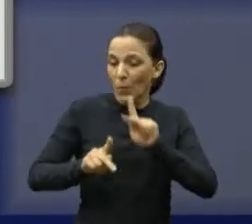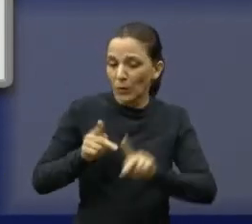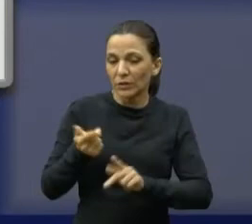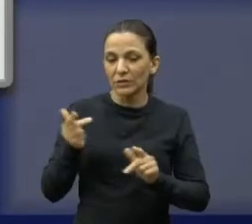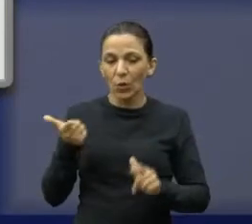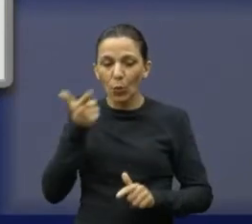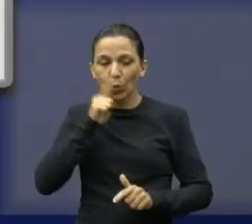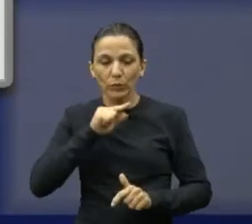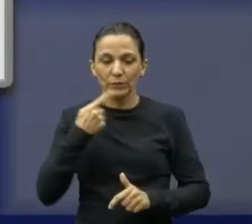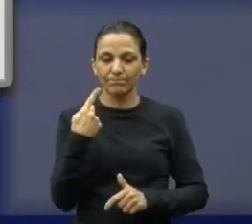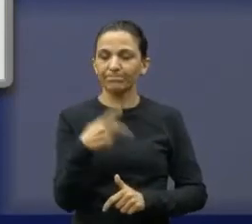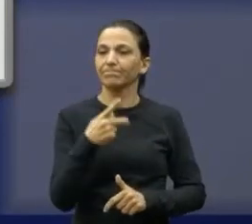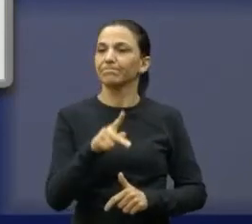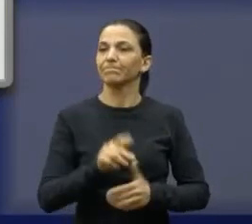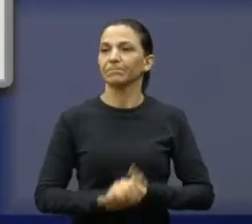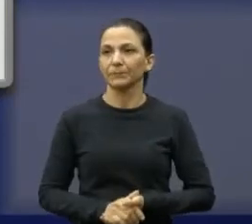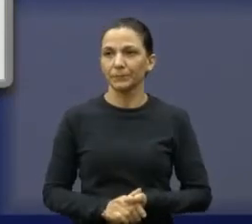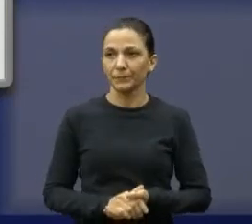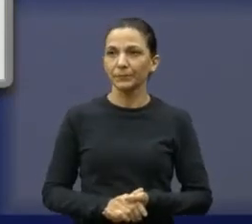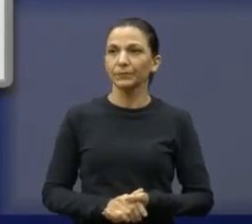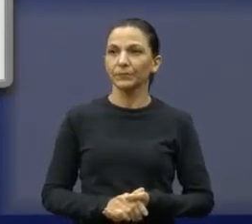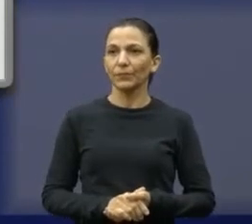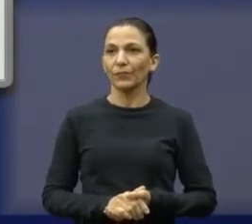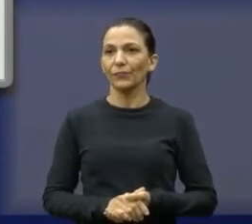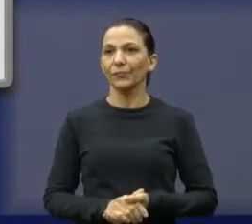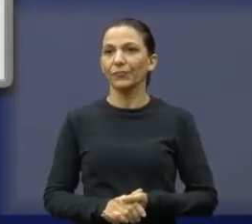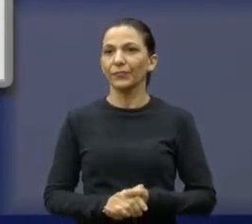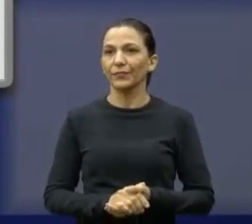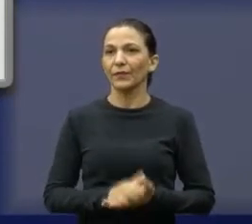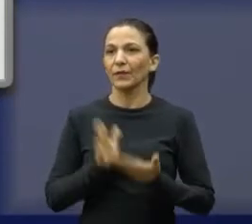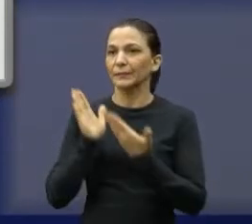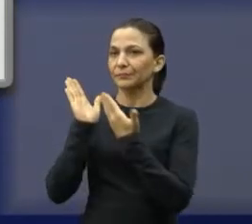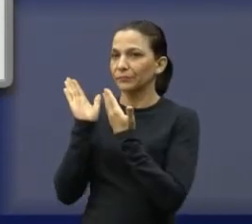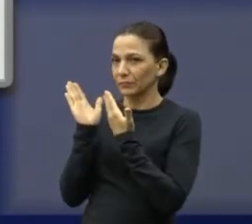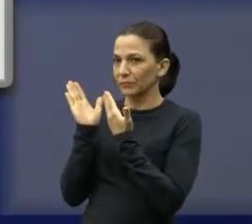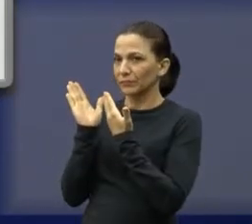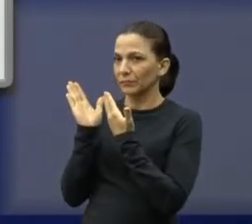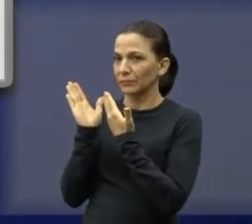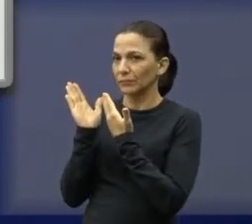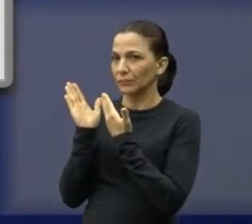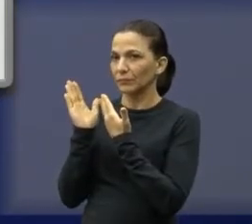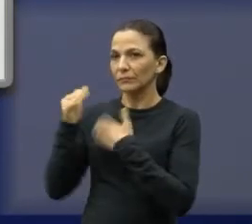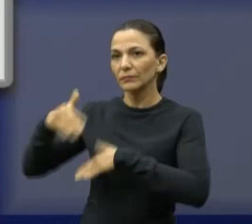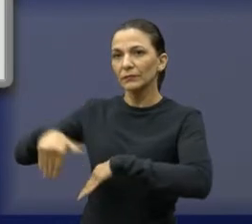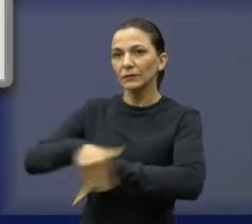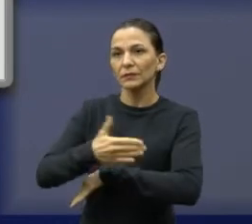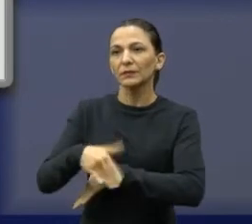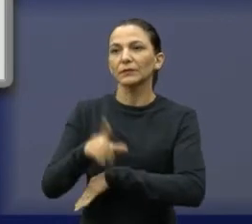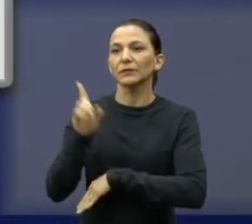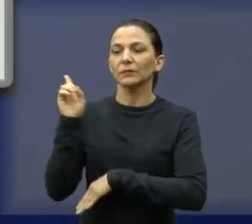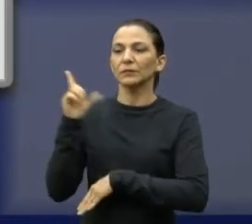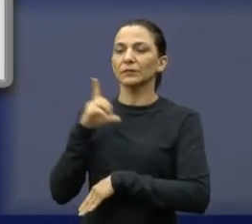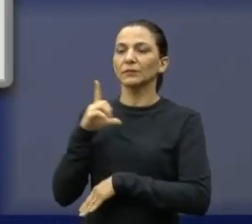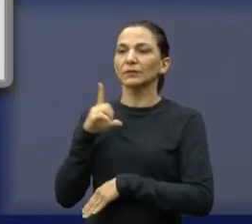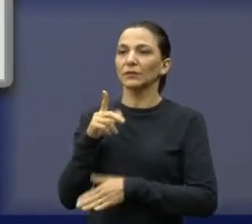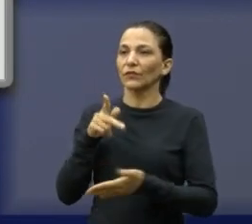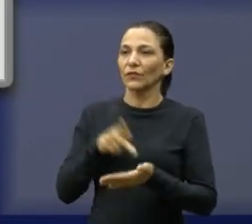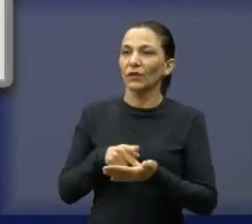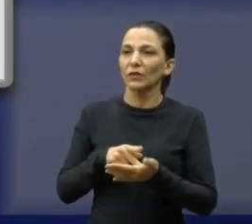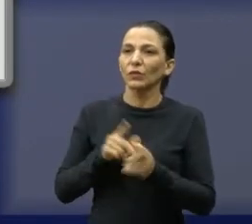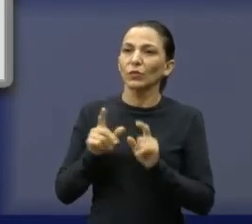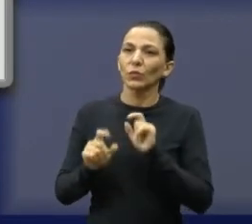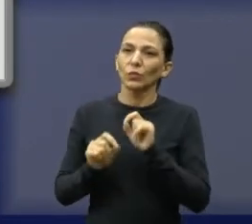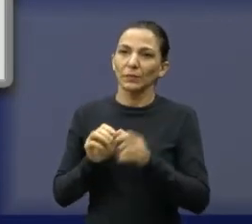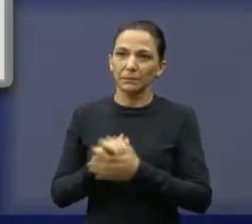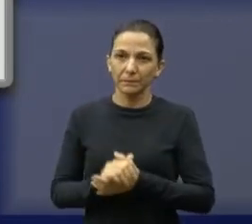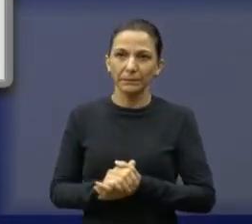atender a população. Agora, o contrário disso, quero passar mais algumas fotos também. Na rua Marechal Deodoro da Fonseca, aí, na realidade, pode passar, Mari,